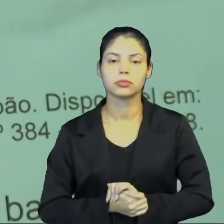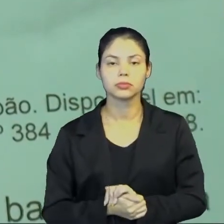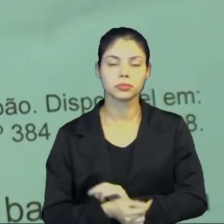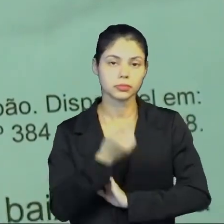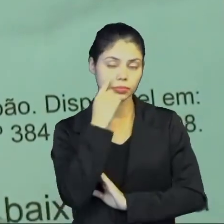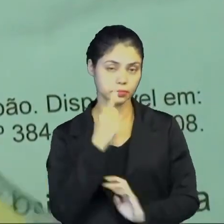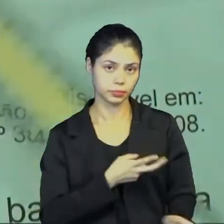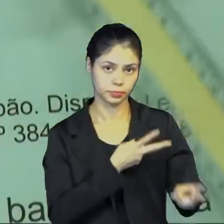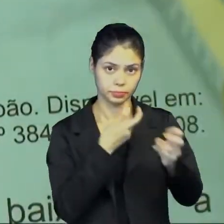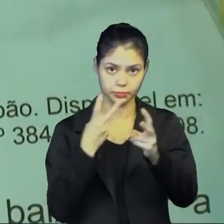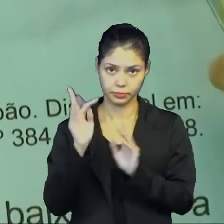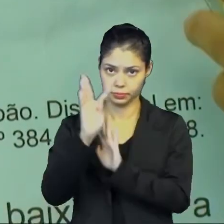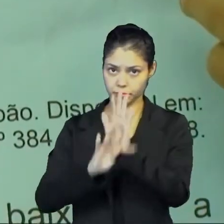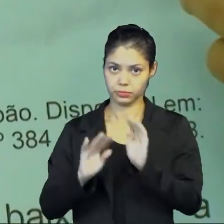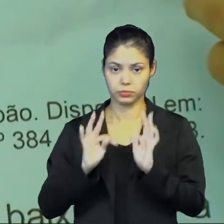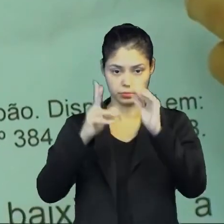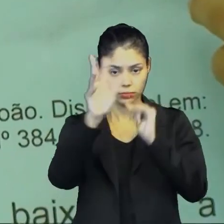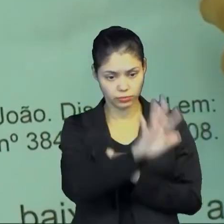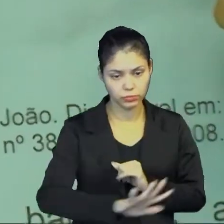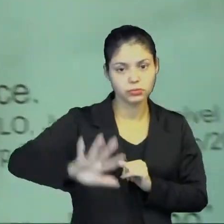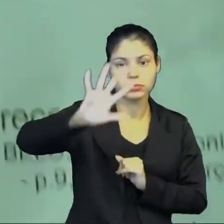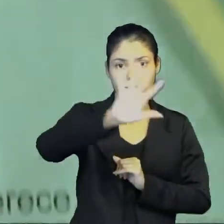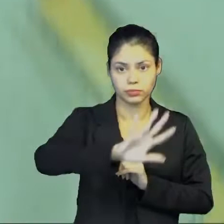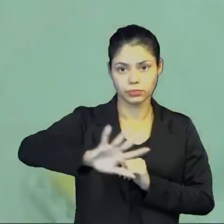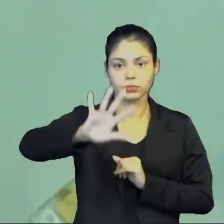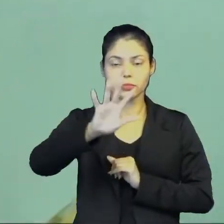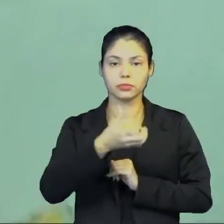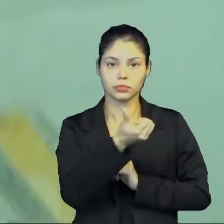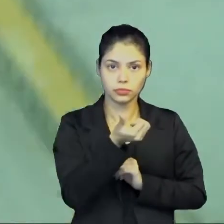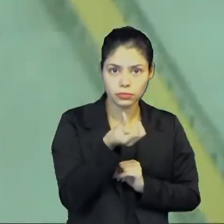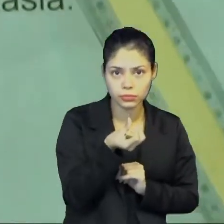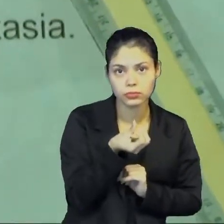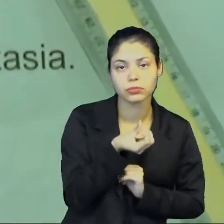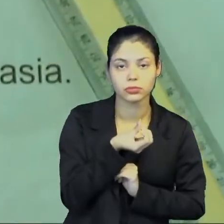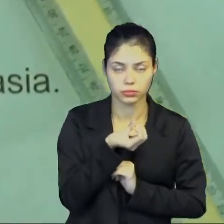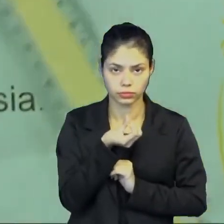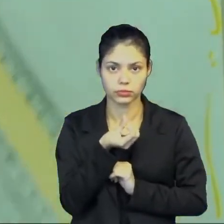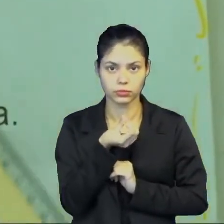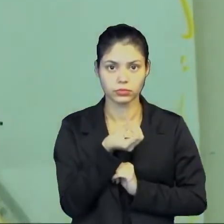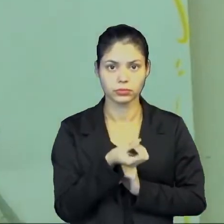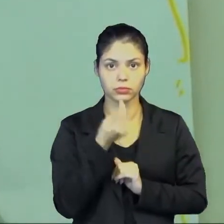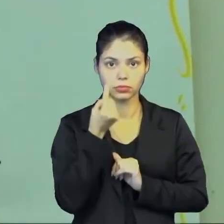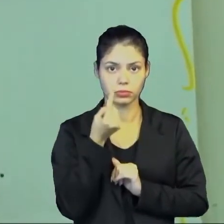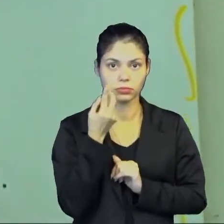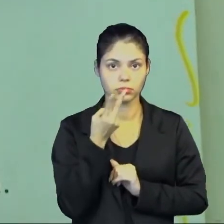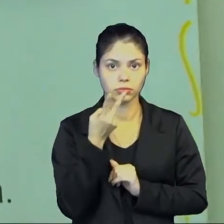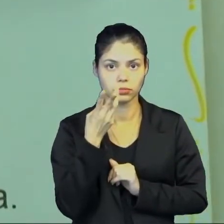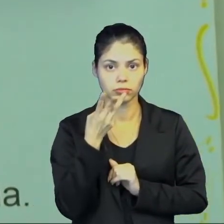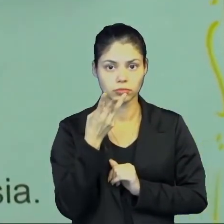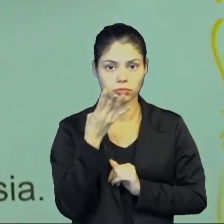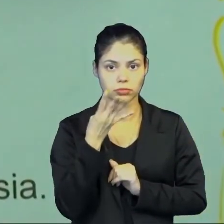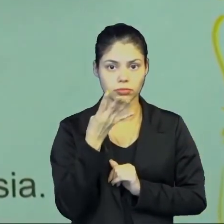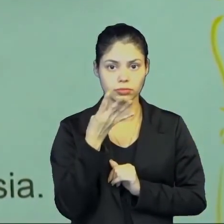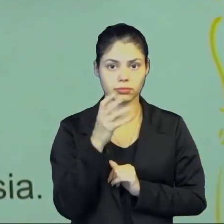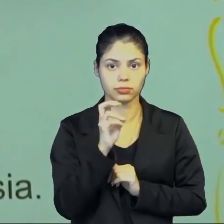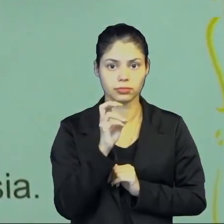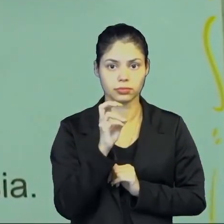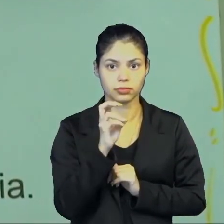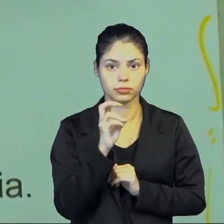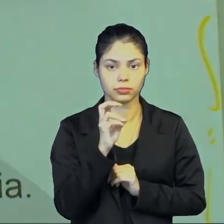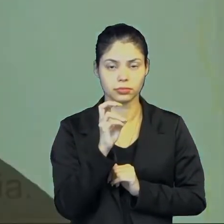gente observar o texto por inteiro, a gente vai observar aqui, eu tenho 16, né? E eu tenho 1, 2,